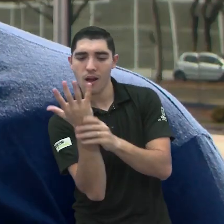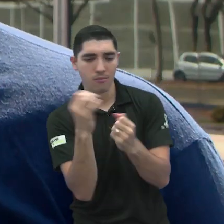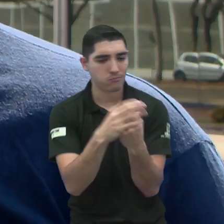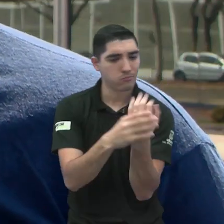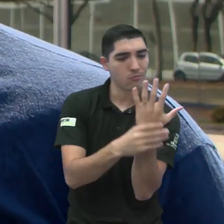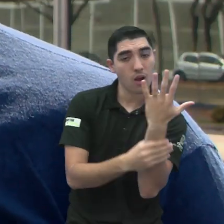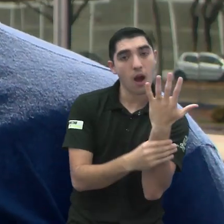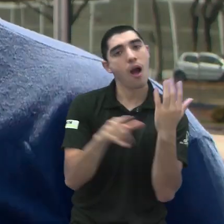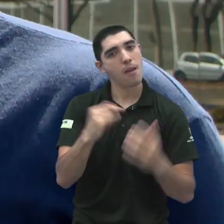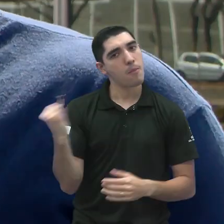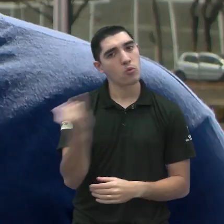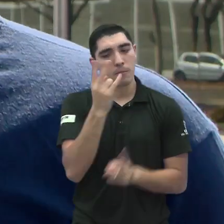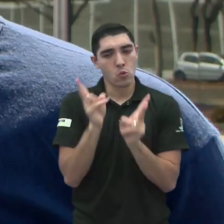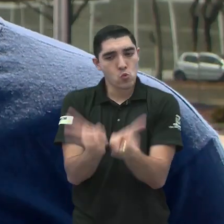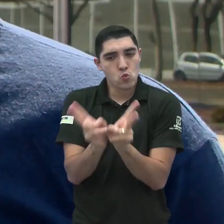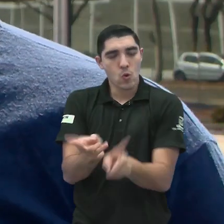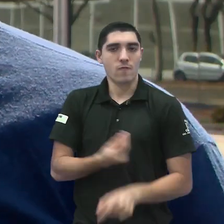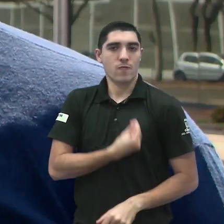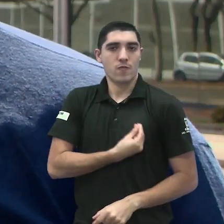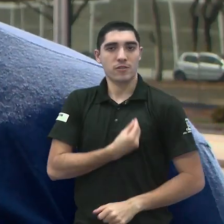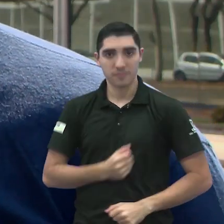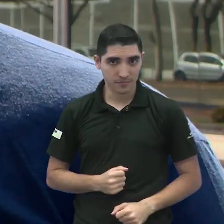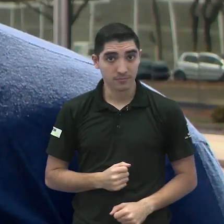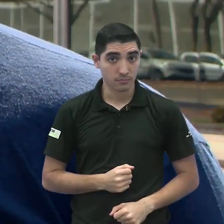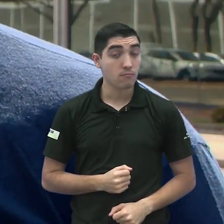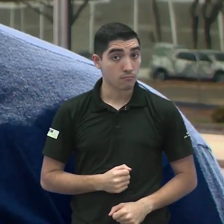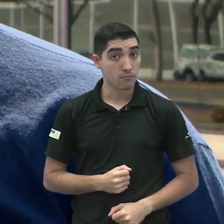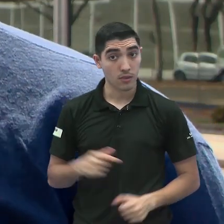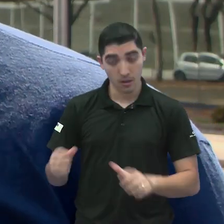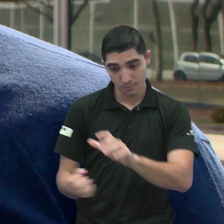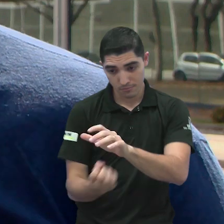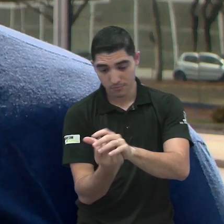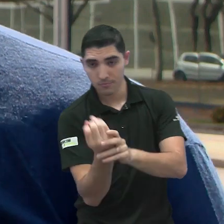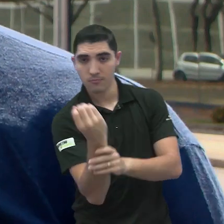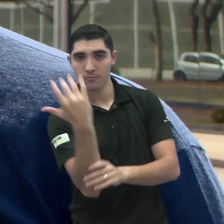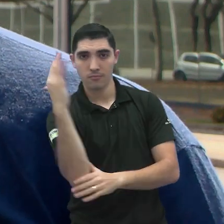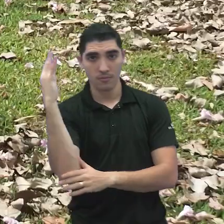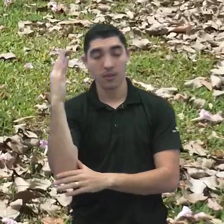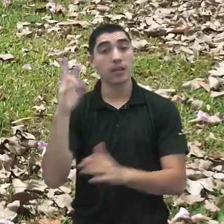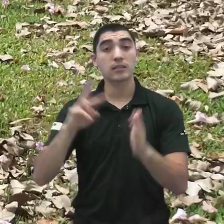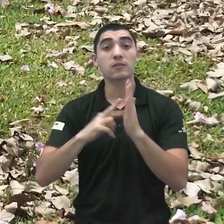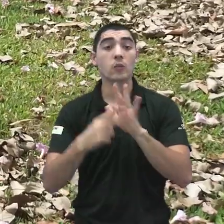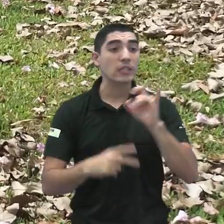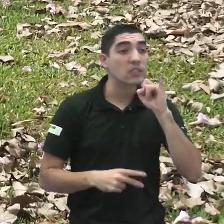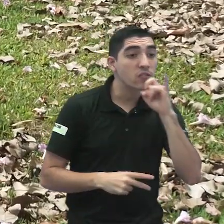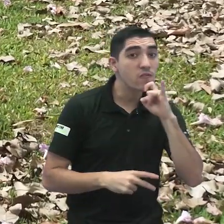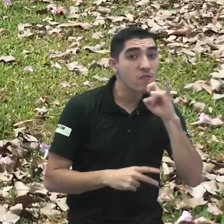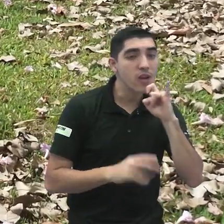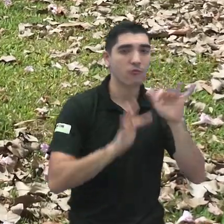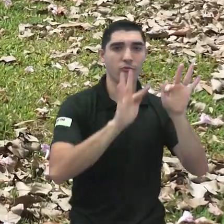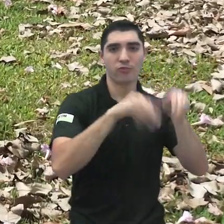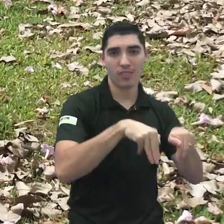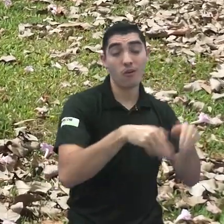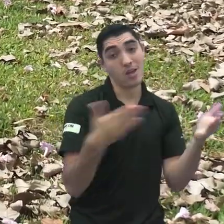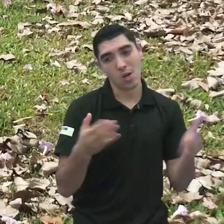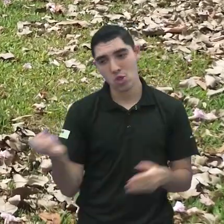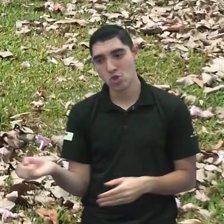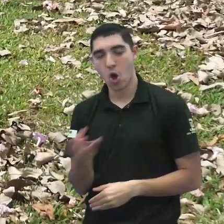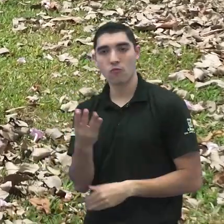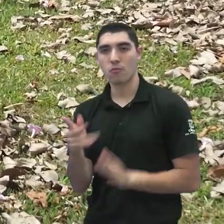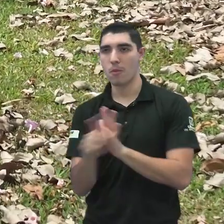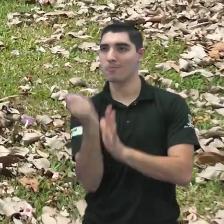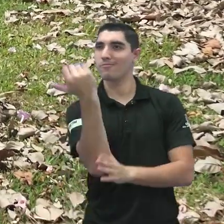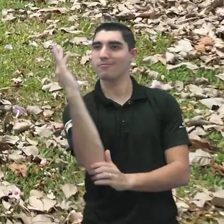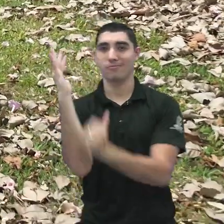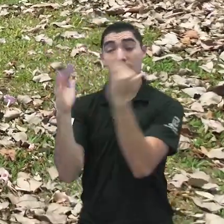entre em processo de floração, que é fundamental para a sobrevivência da espécie e multiplicação. A primavera anuncia o fim do inverno e o